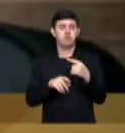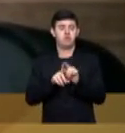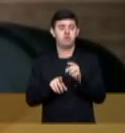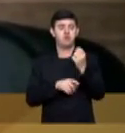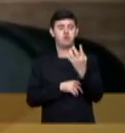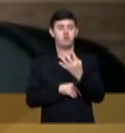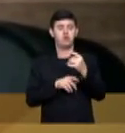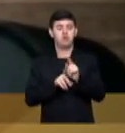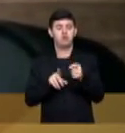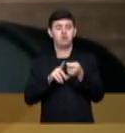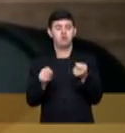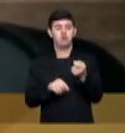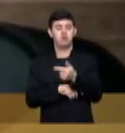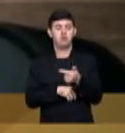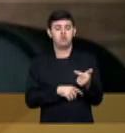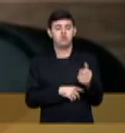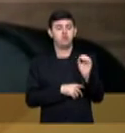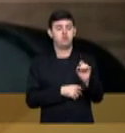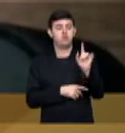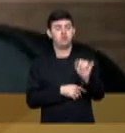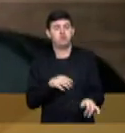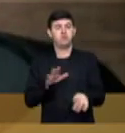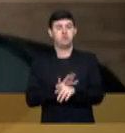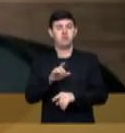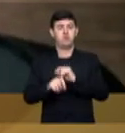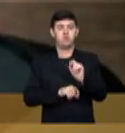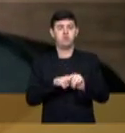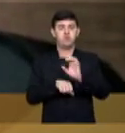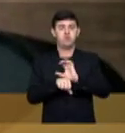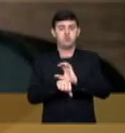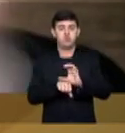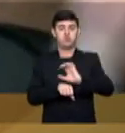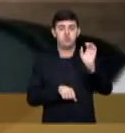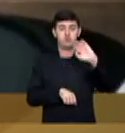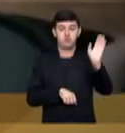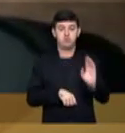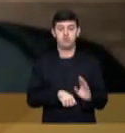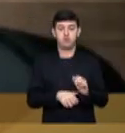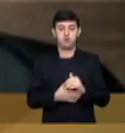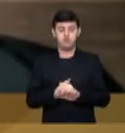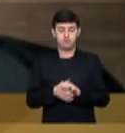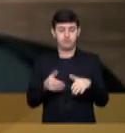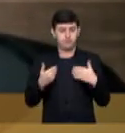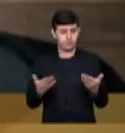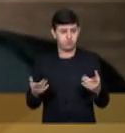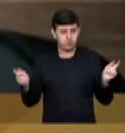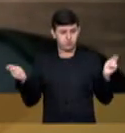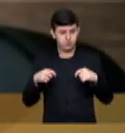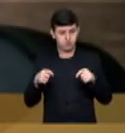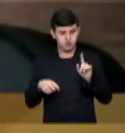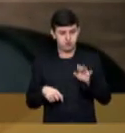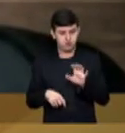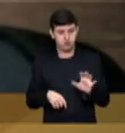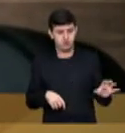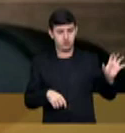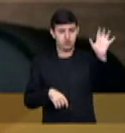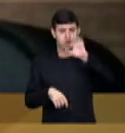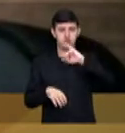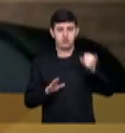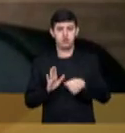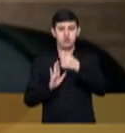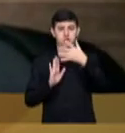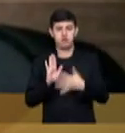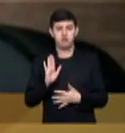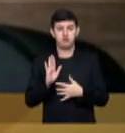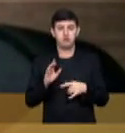do artigo 220 da Constituição Federal. Já a competência estadual vem